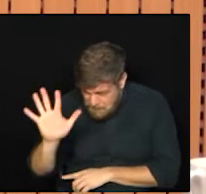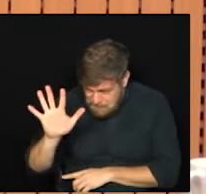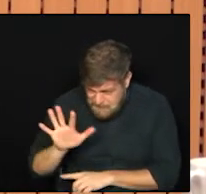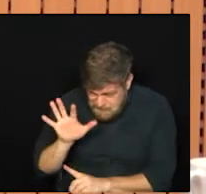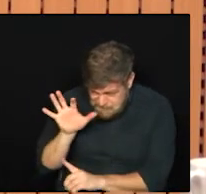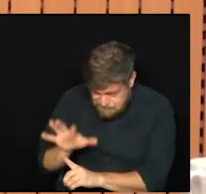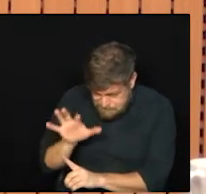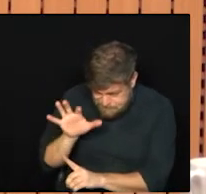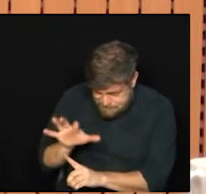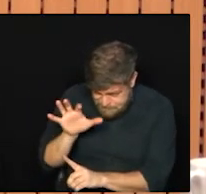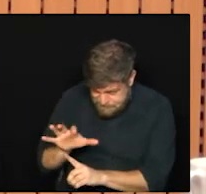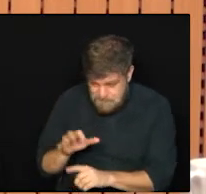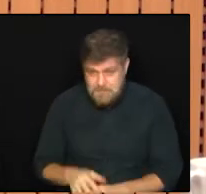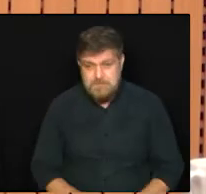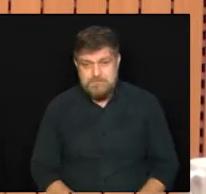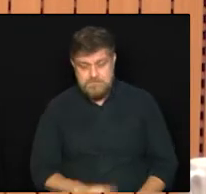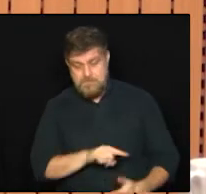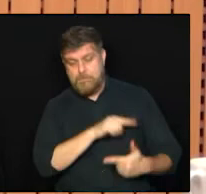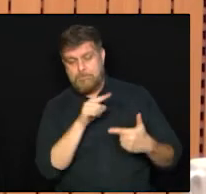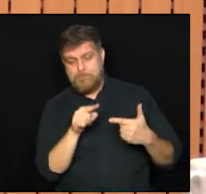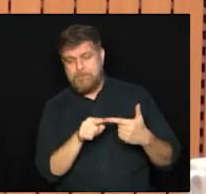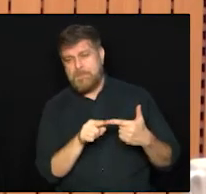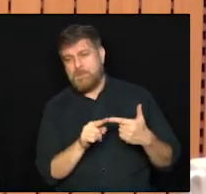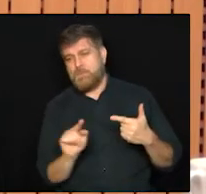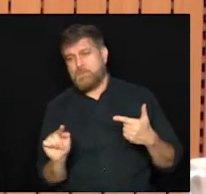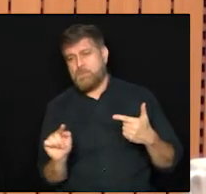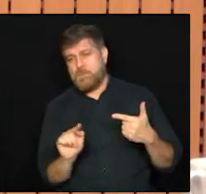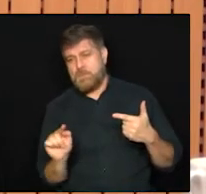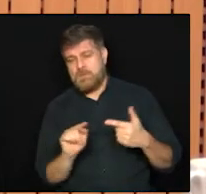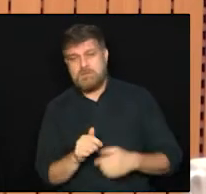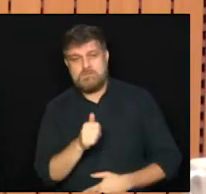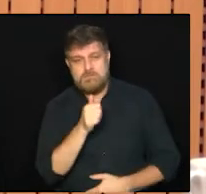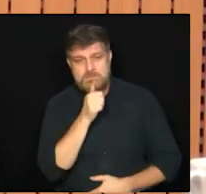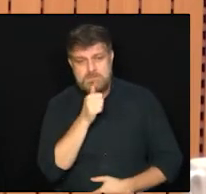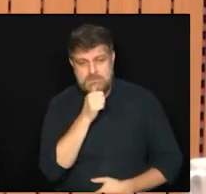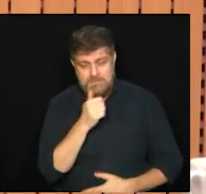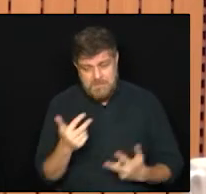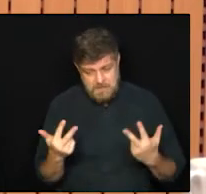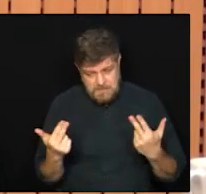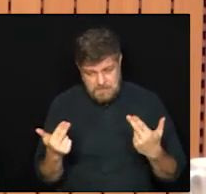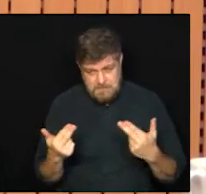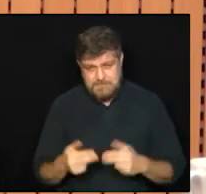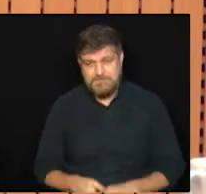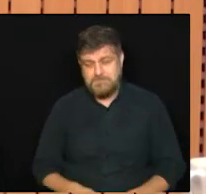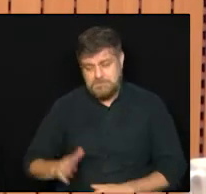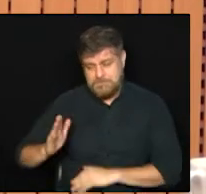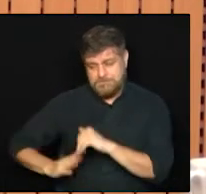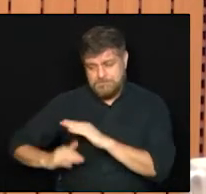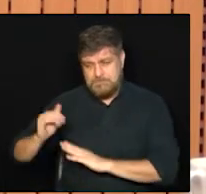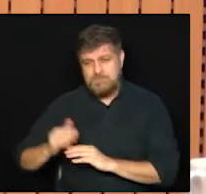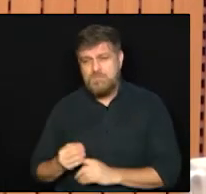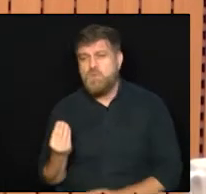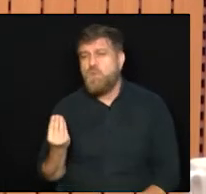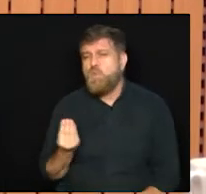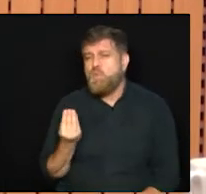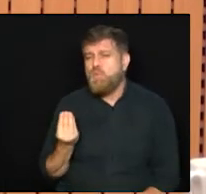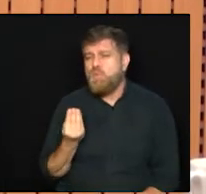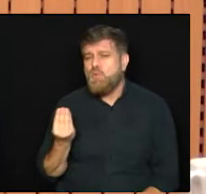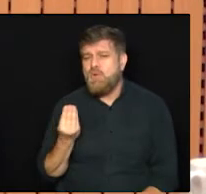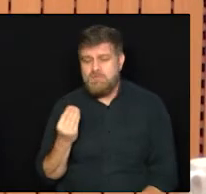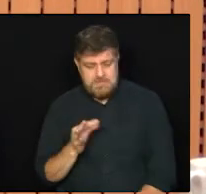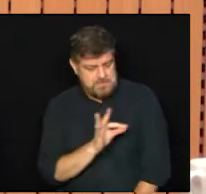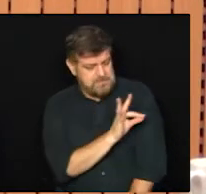questionamento. O segundo, ainda na linha do que foi feito, como a prefeitura pode